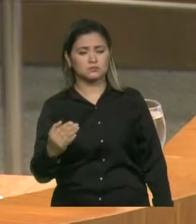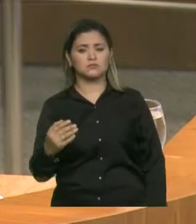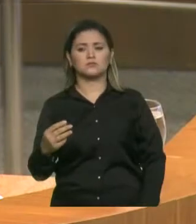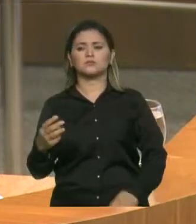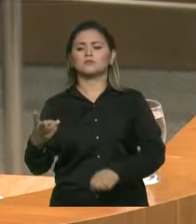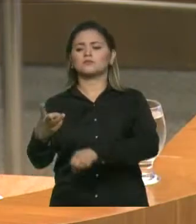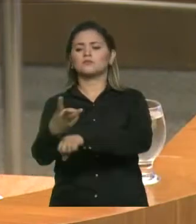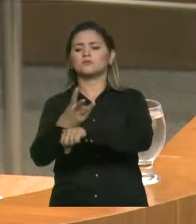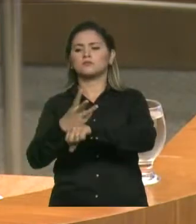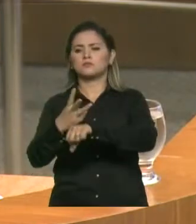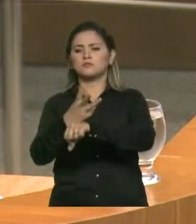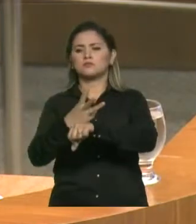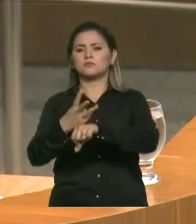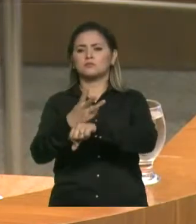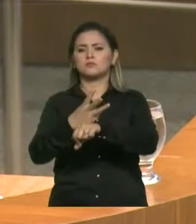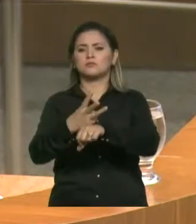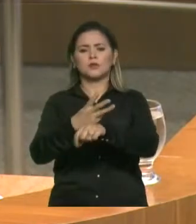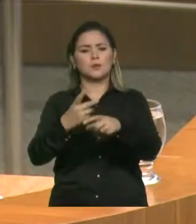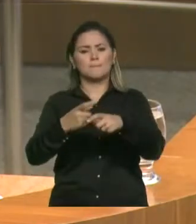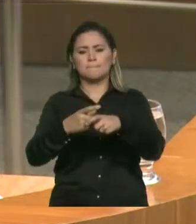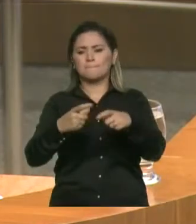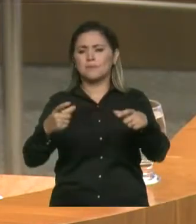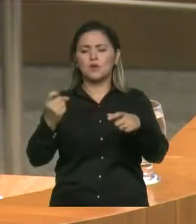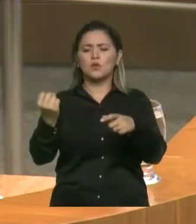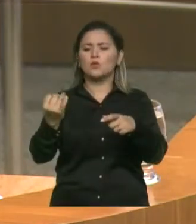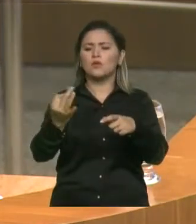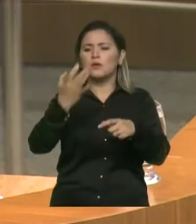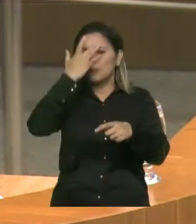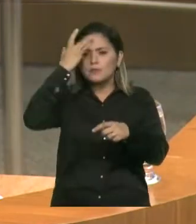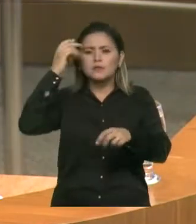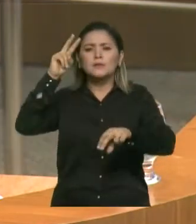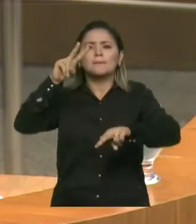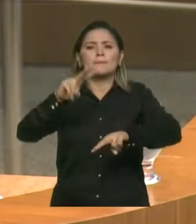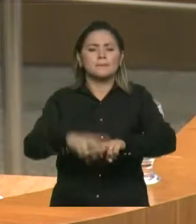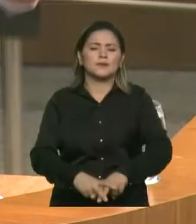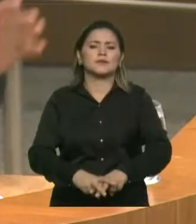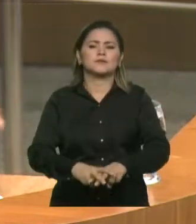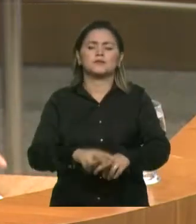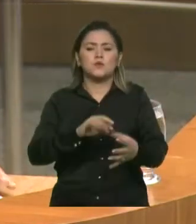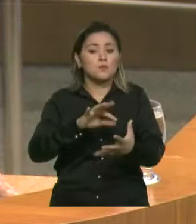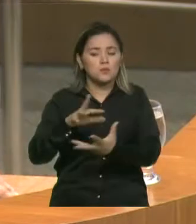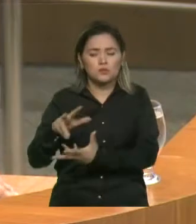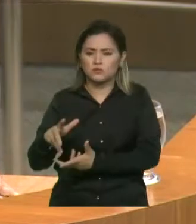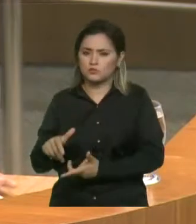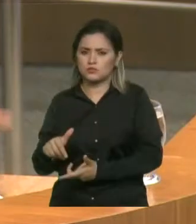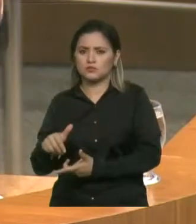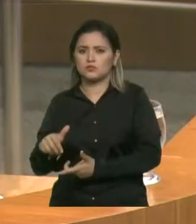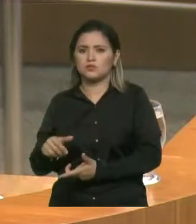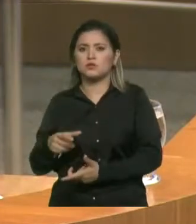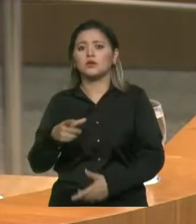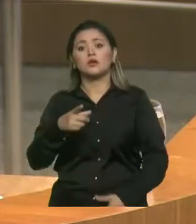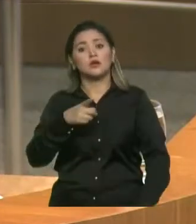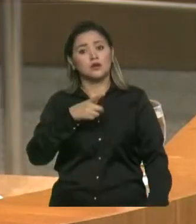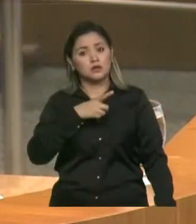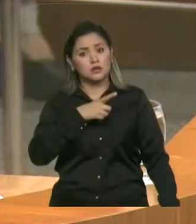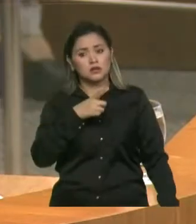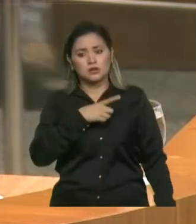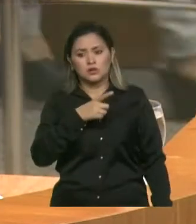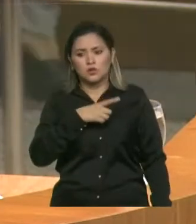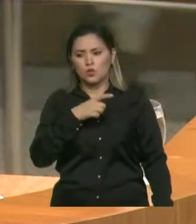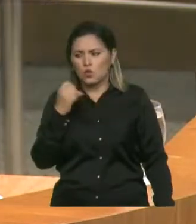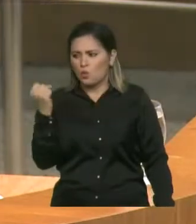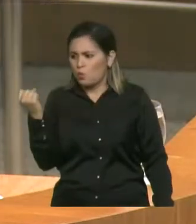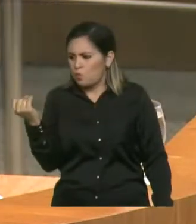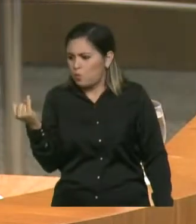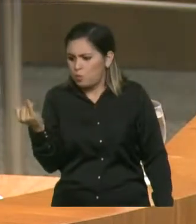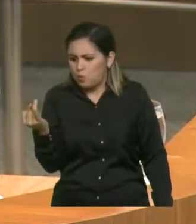população carcerária do planeta. E tem centenas ou até